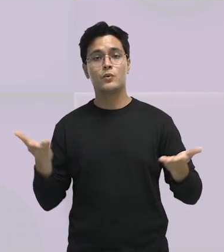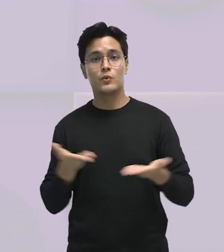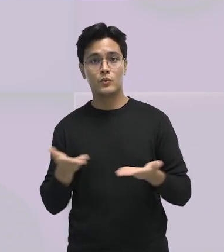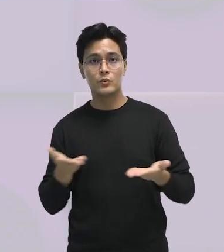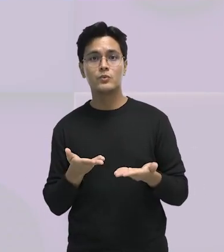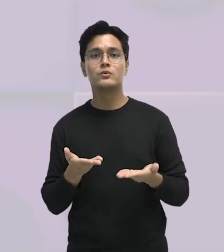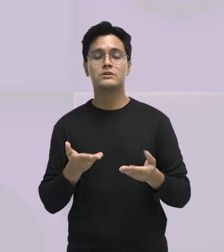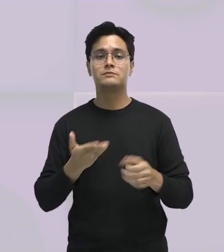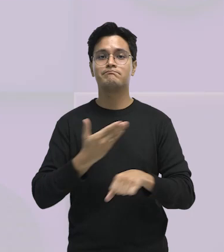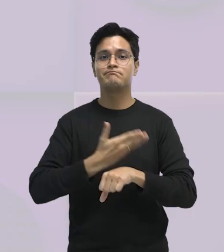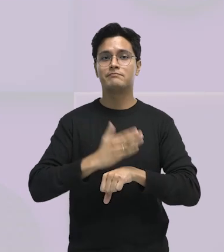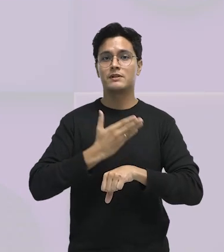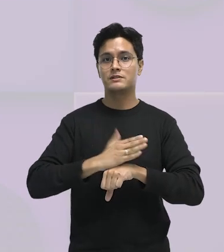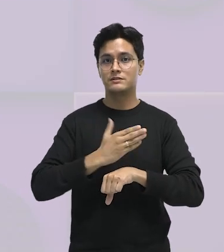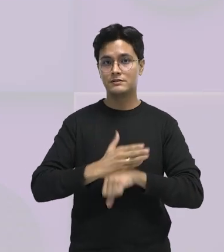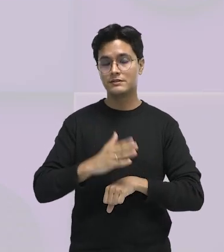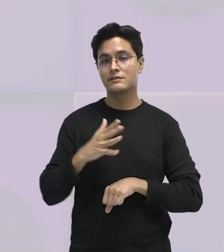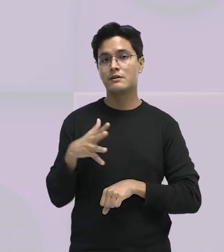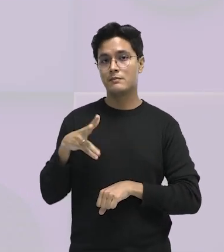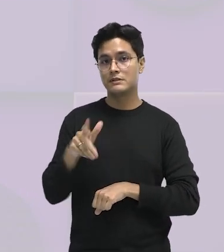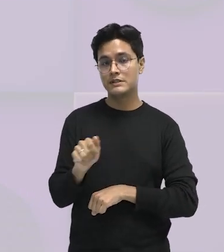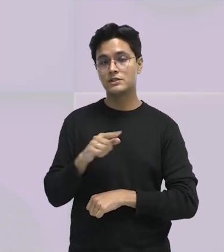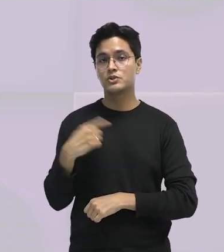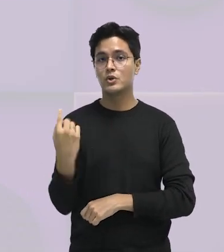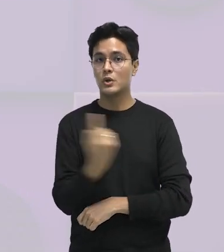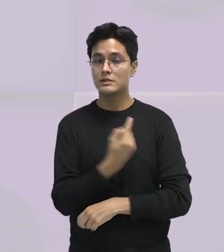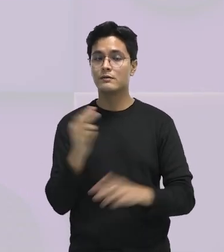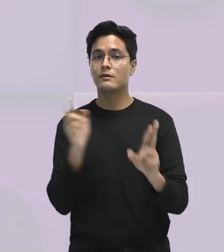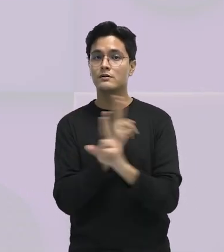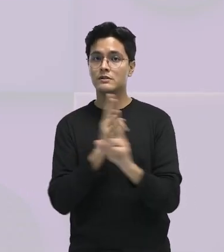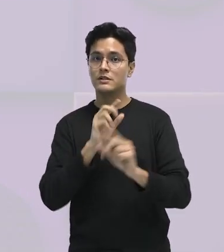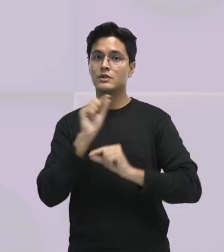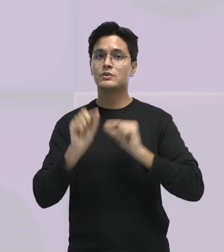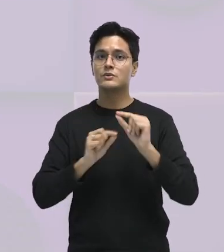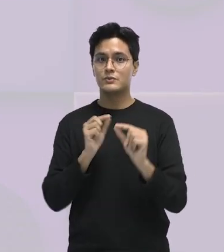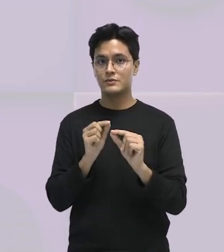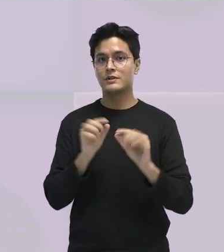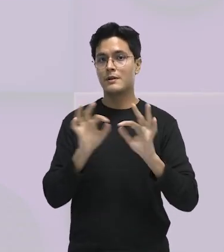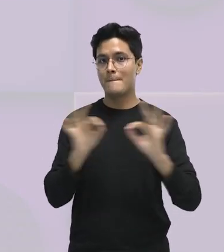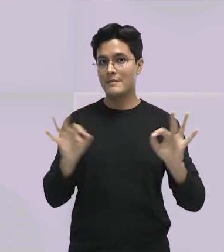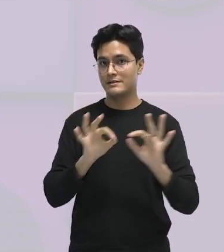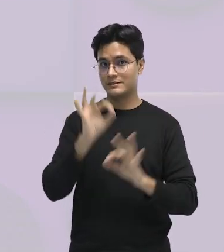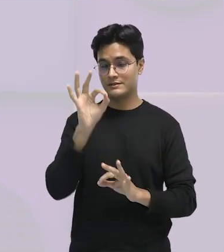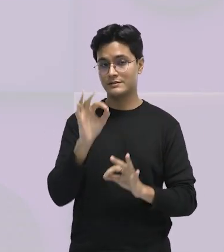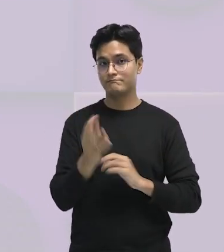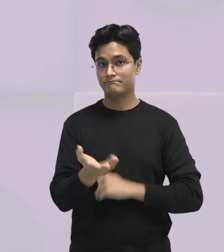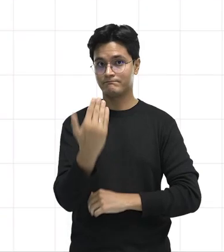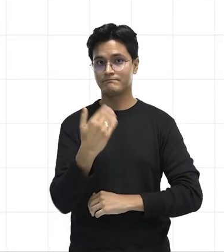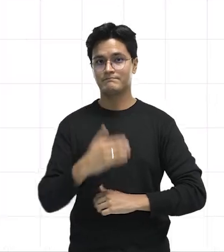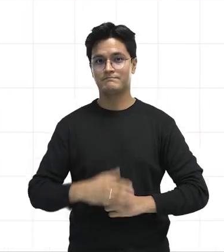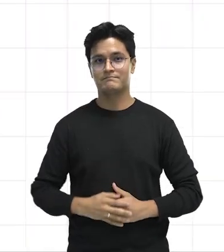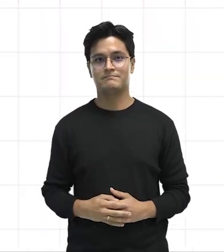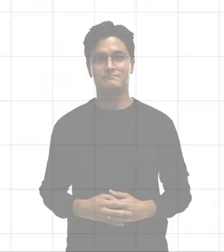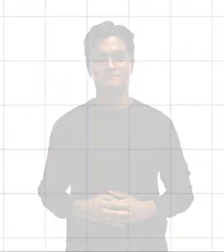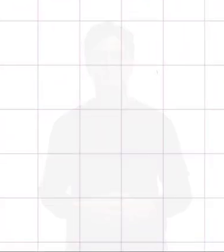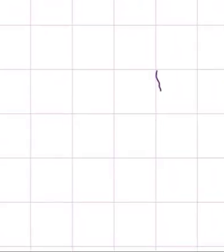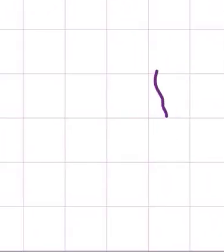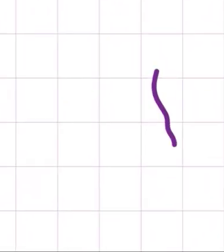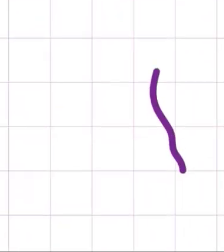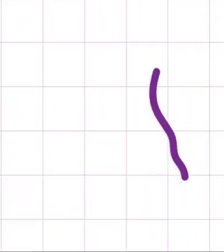vai exercitar as nossas habilidades em relação a essas medições. Vamos lá?